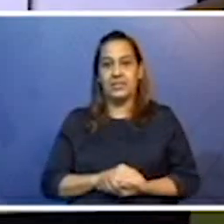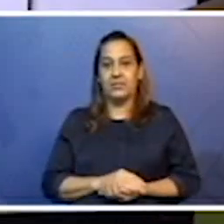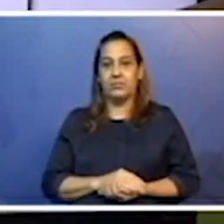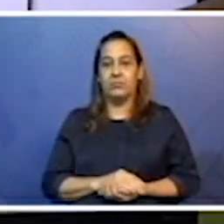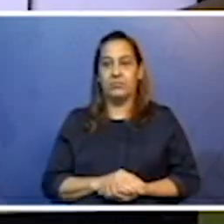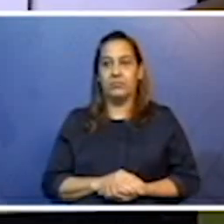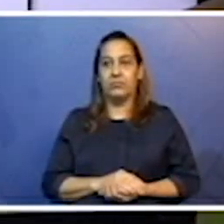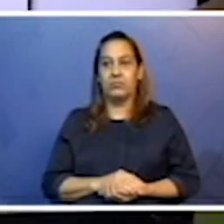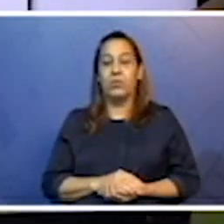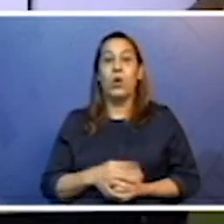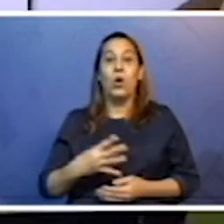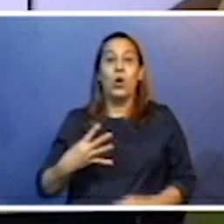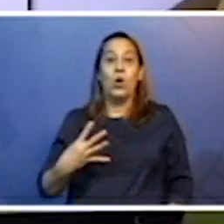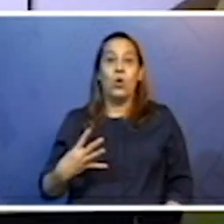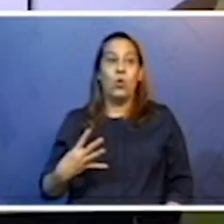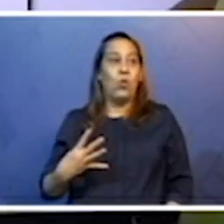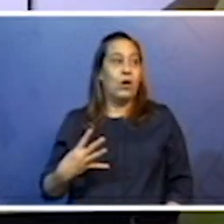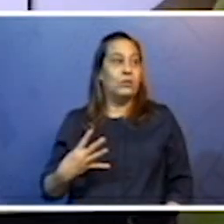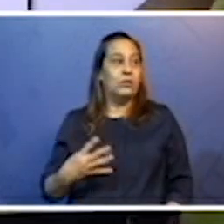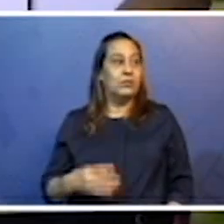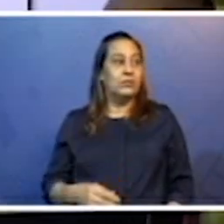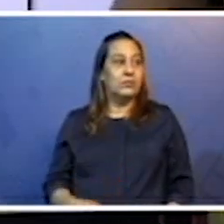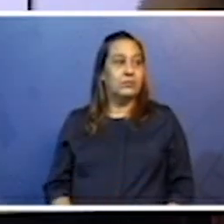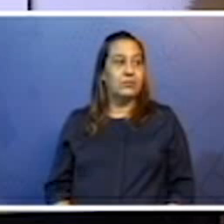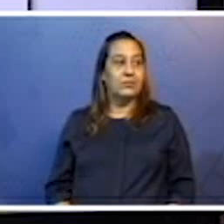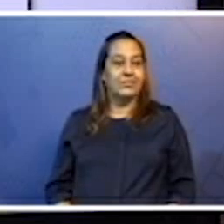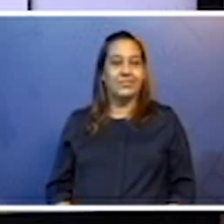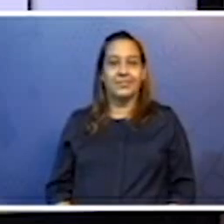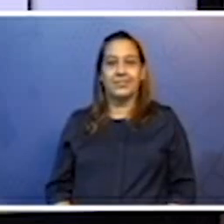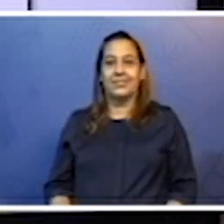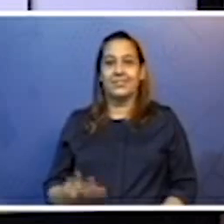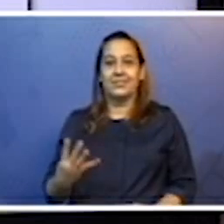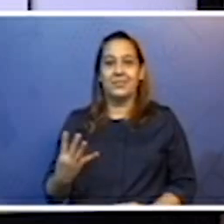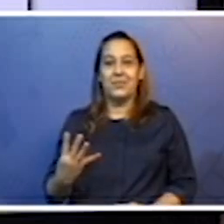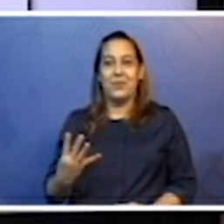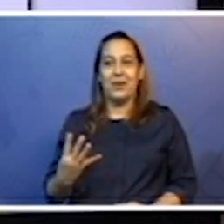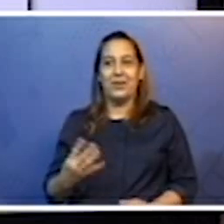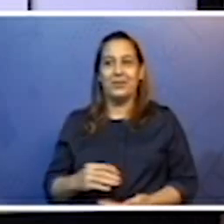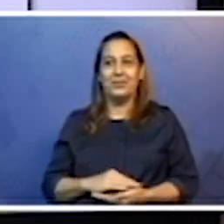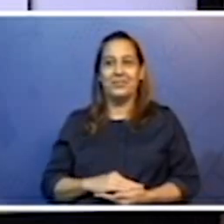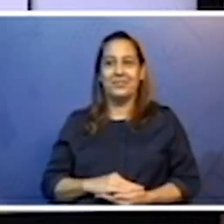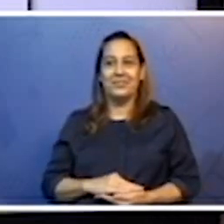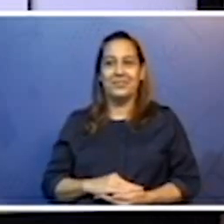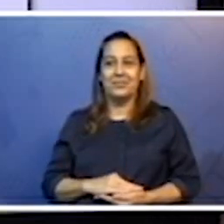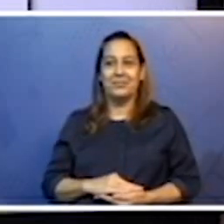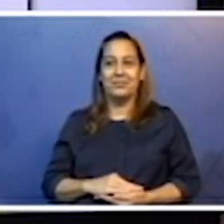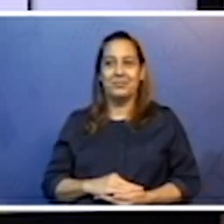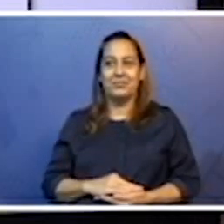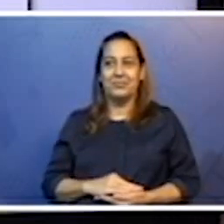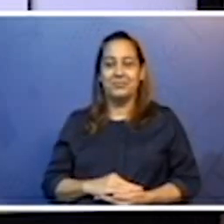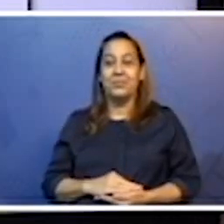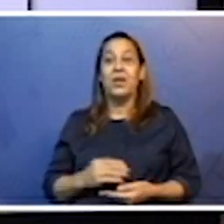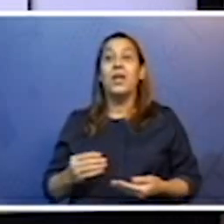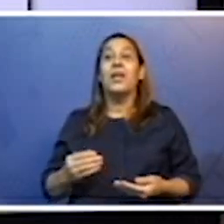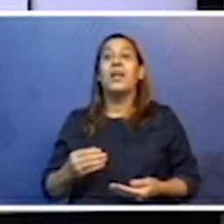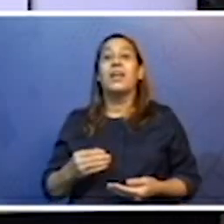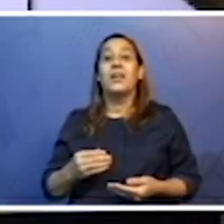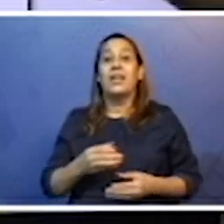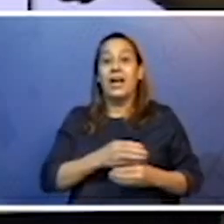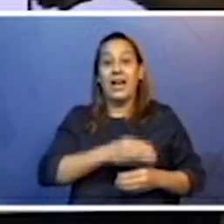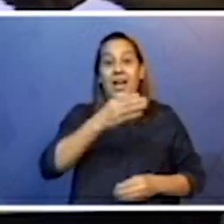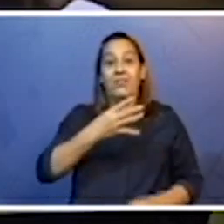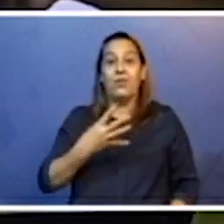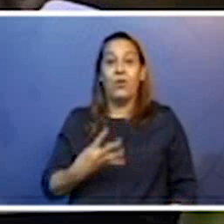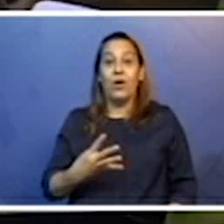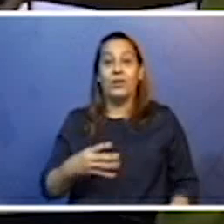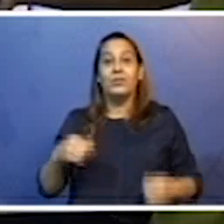ser enchido? Vocês foram anotando já? E quantas vezes o recipiente 4,